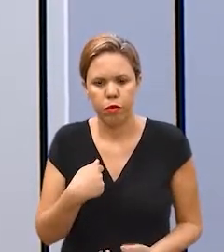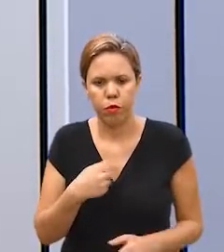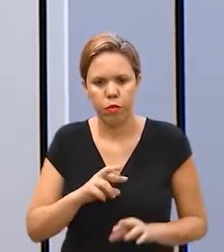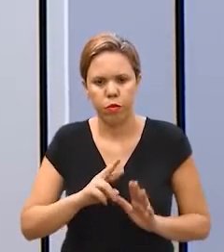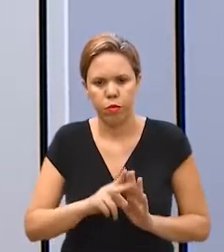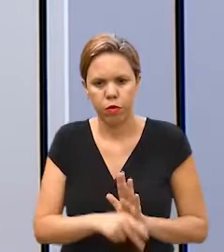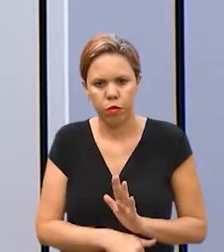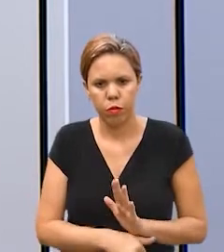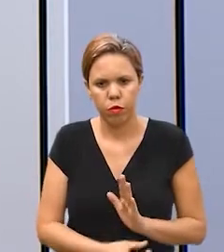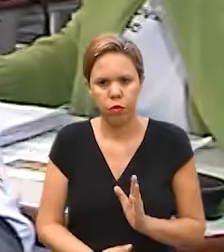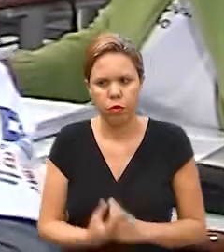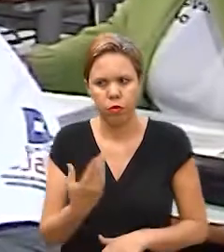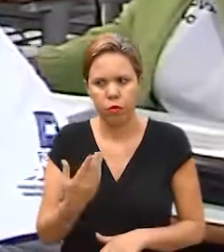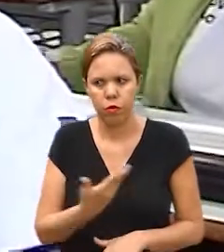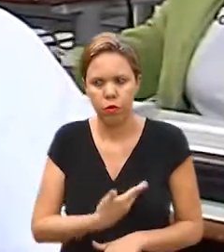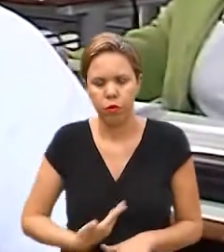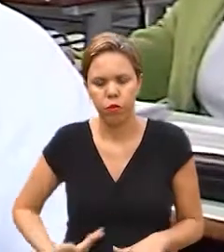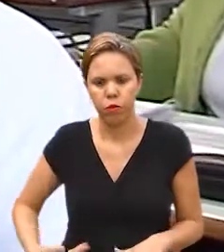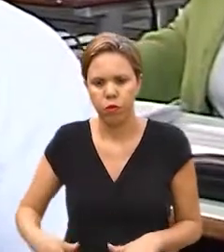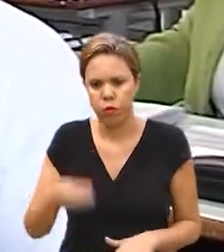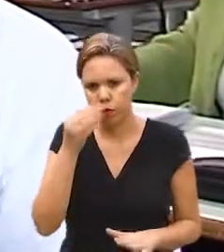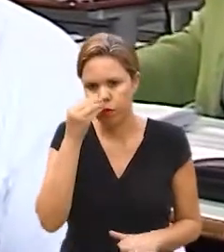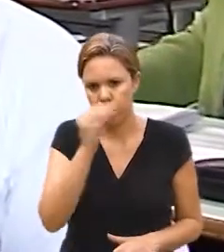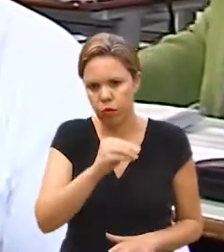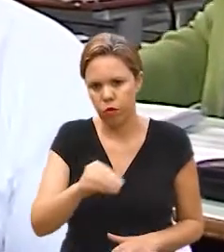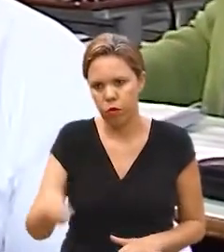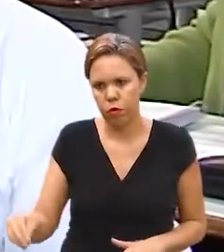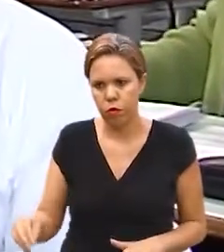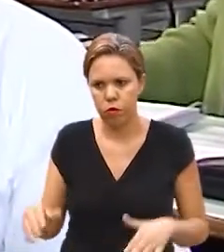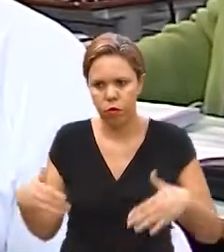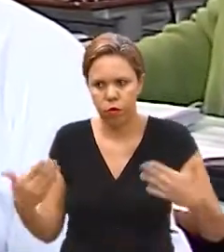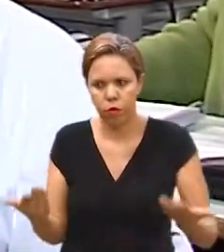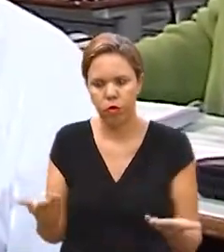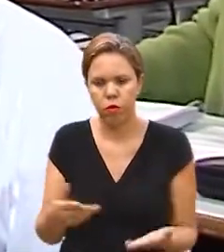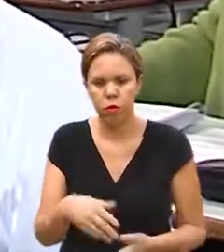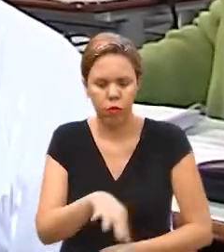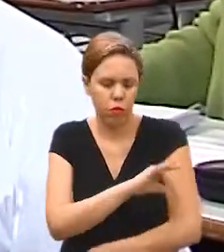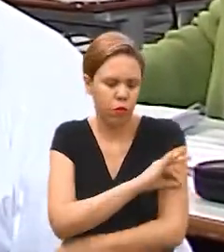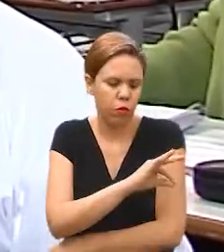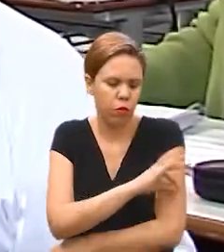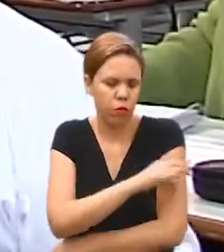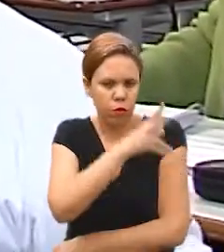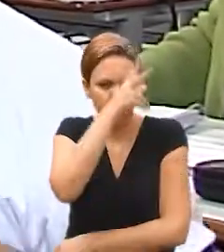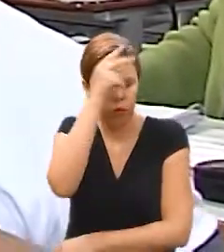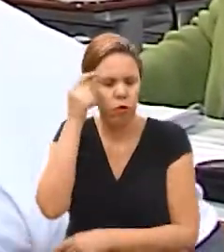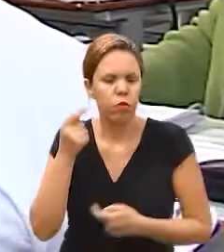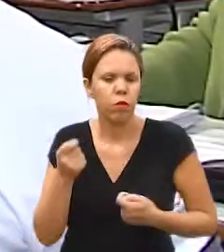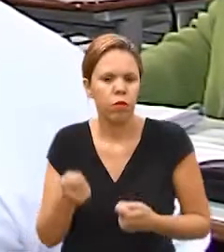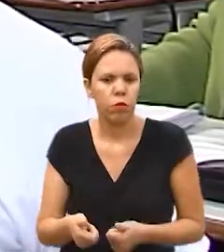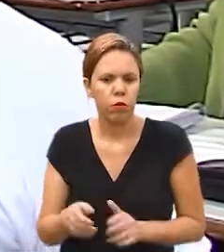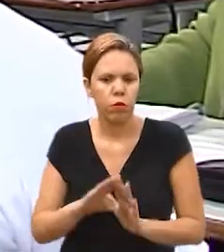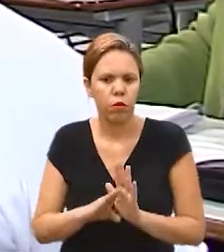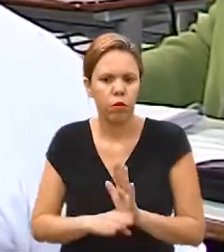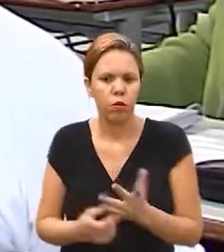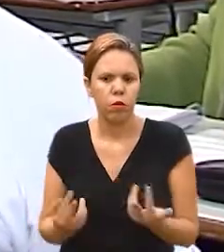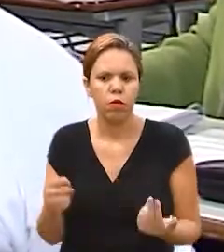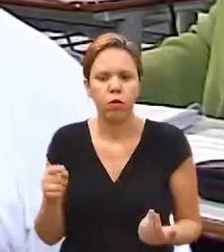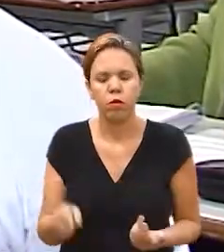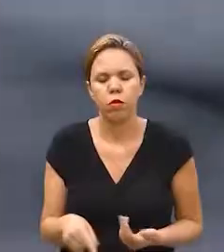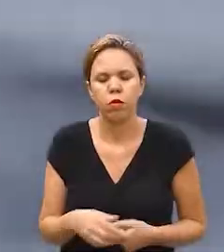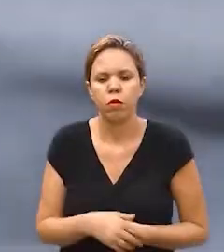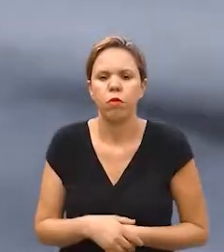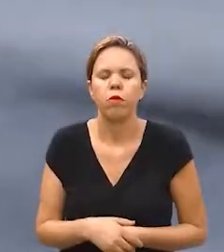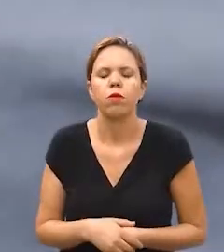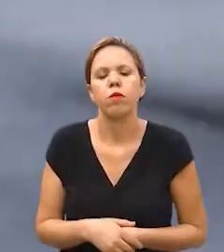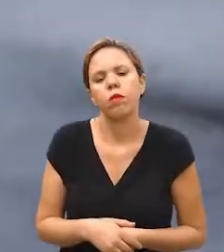o Estado negligenciou. Então, quando a Prefeitura Municipal oferece um programa como esse, ela está, na